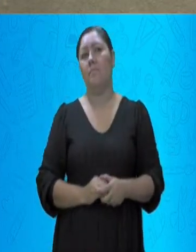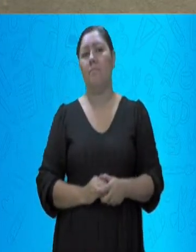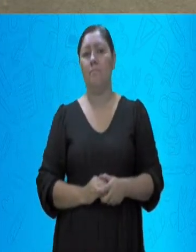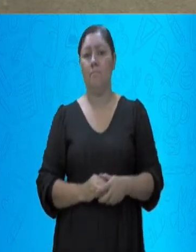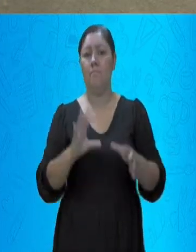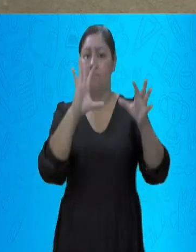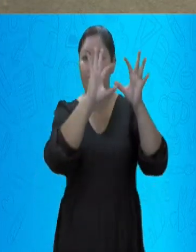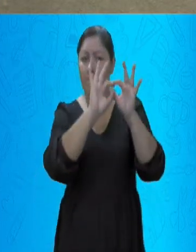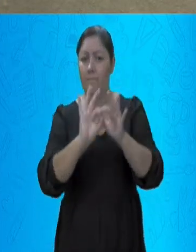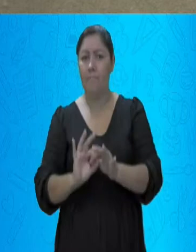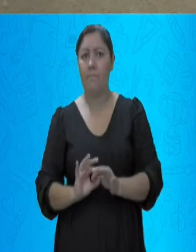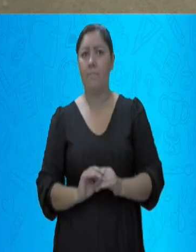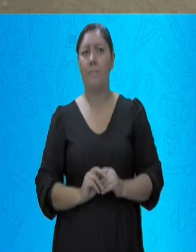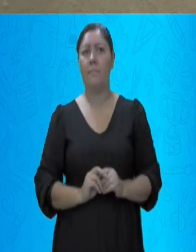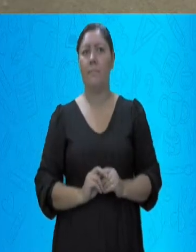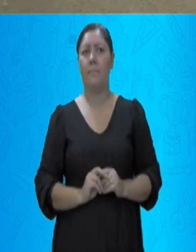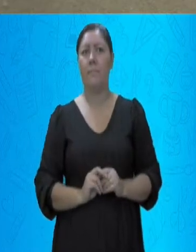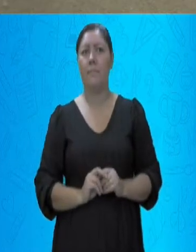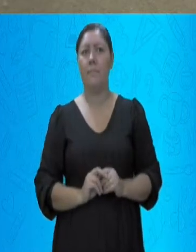lá.